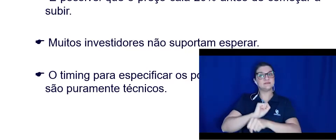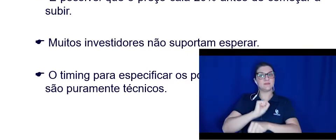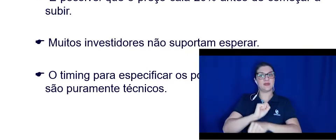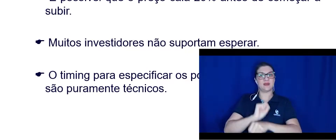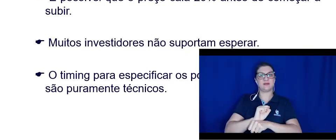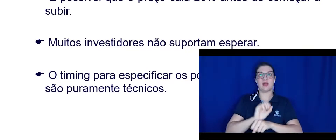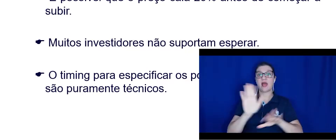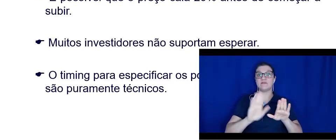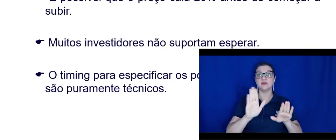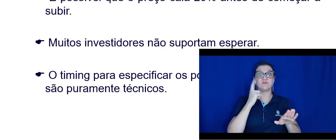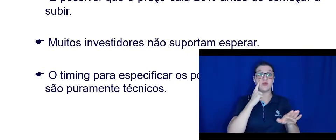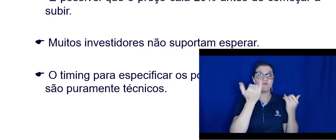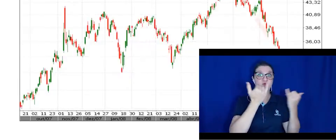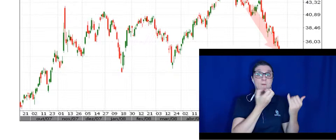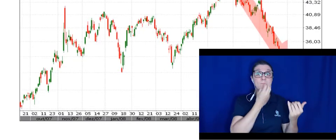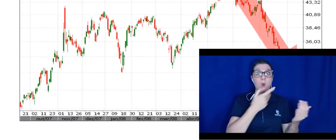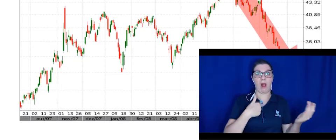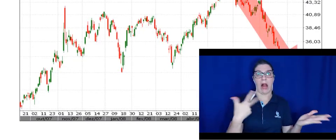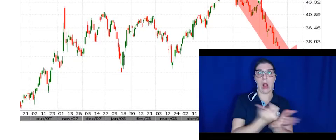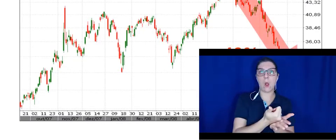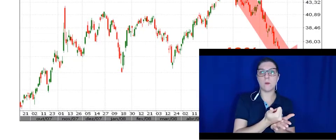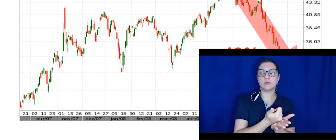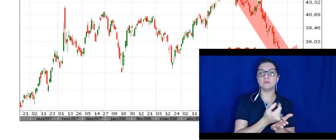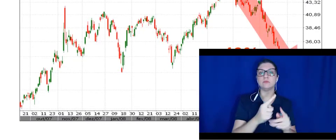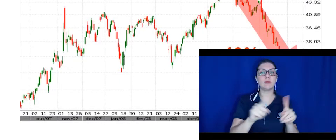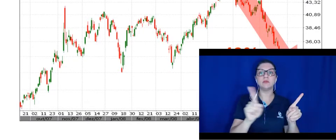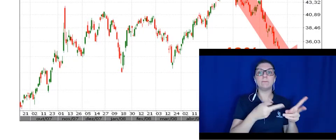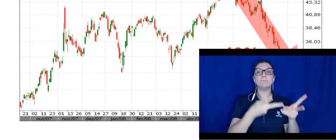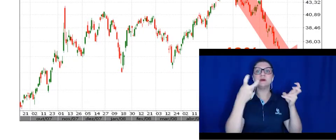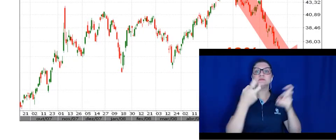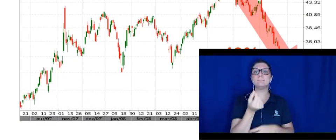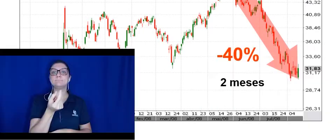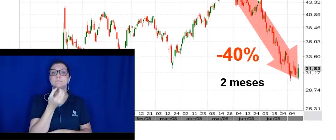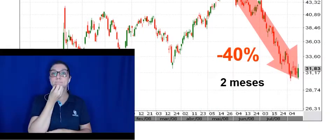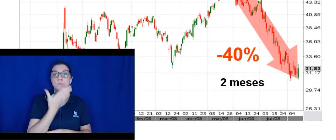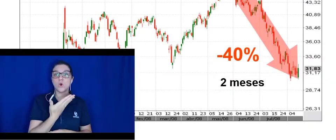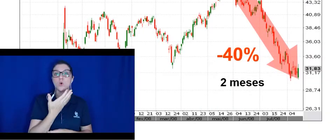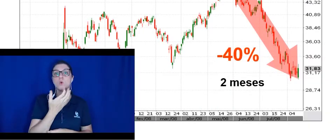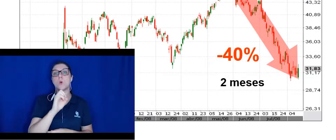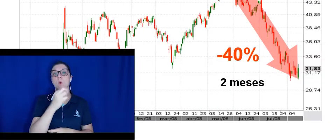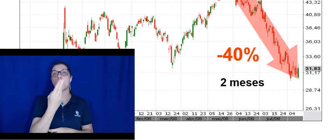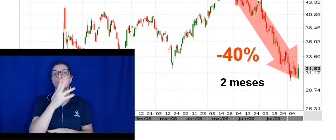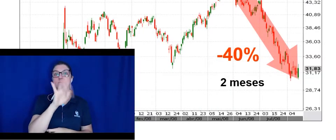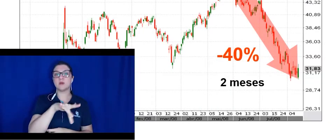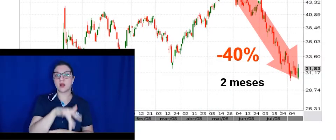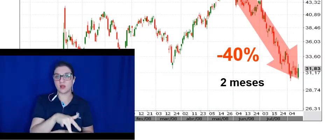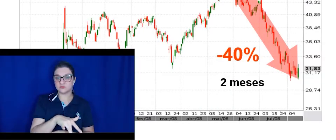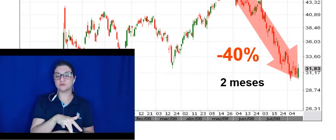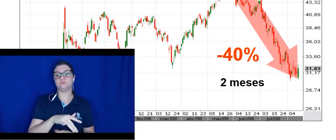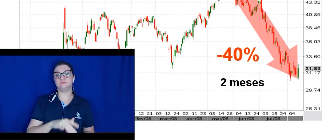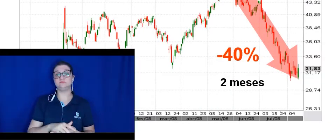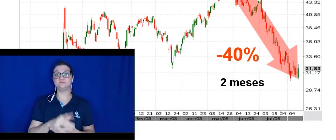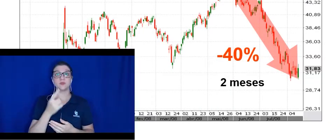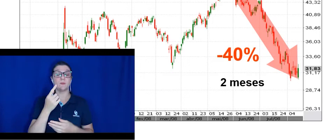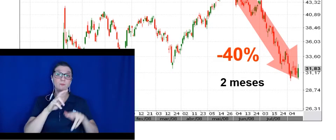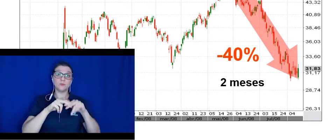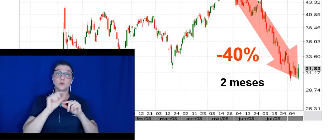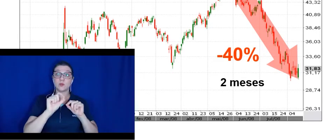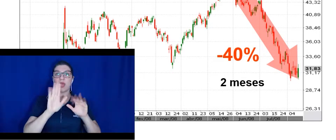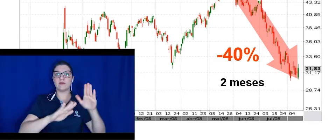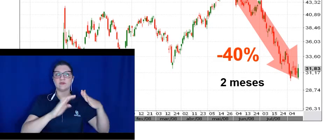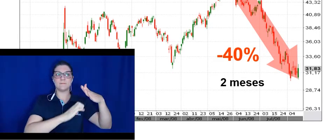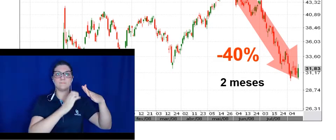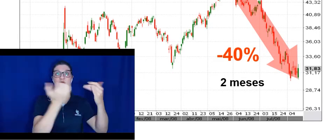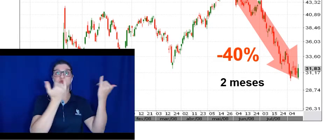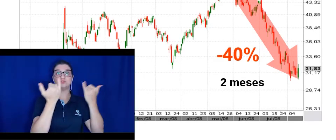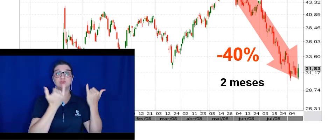dependendo nem olha se o preço está muito ou barato. Então percebam aqui, né? Olhem lá, dependendo, sai uma notícia da empresa, está lá em